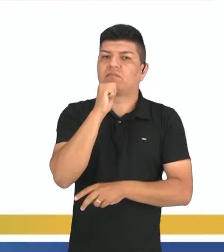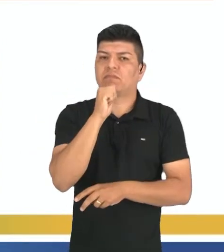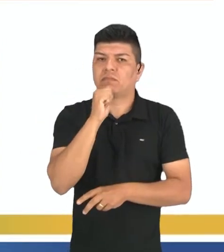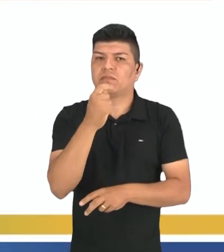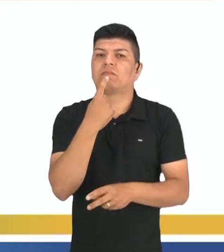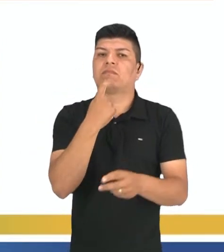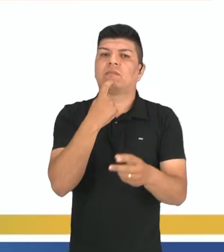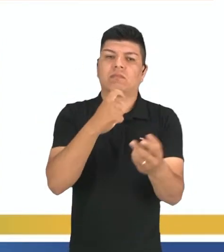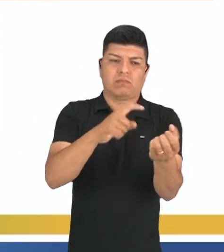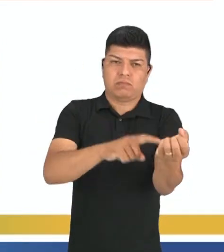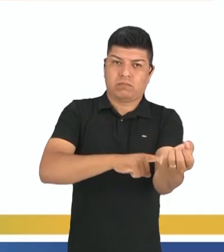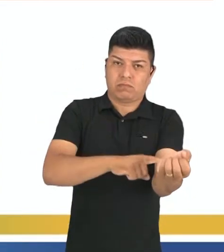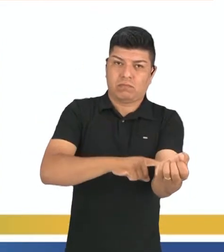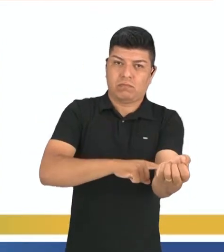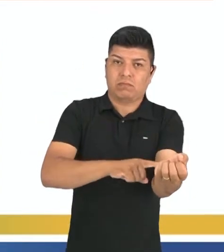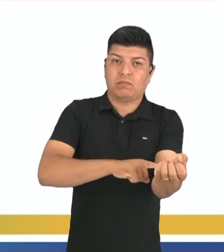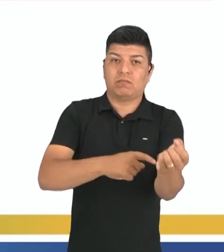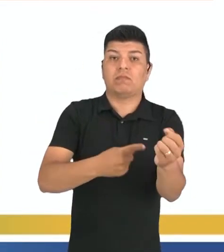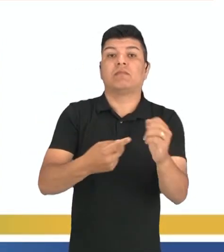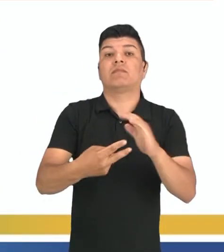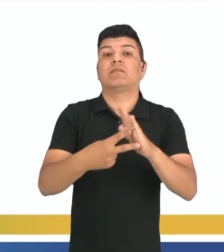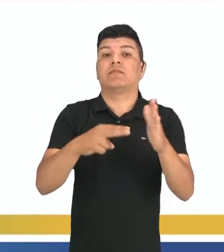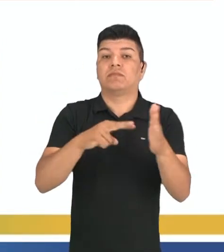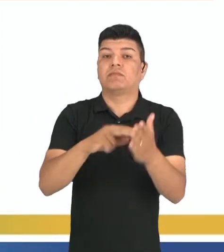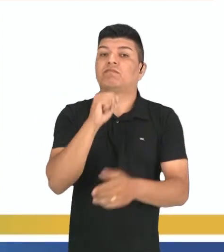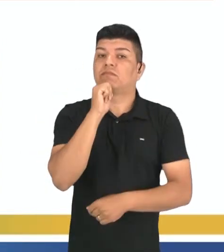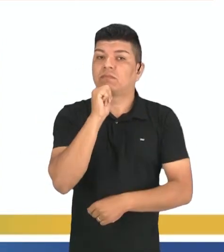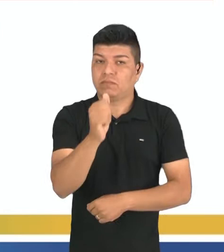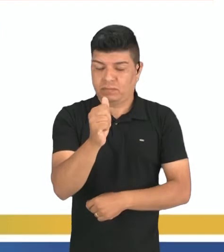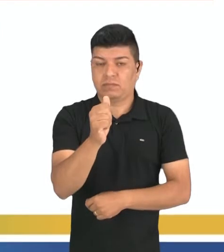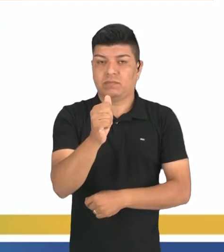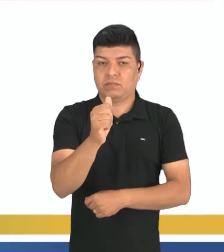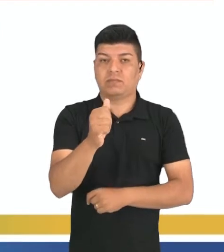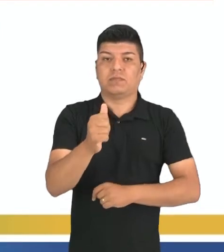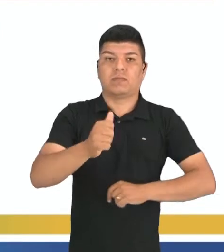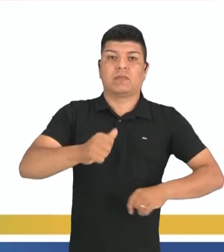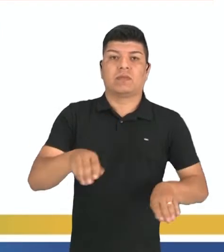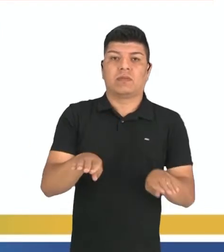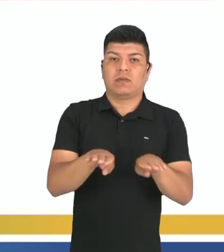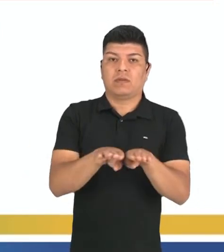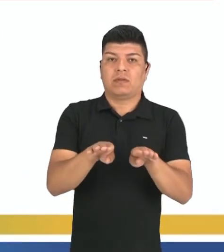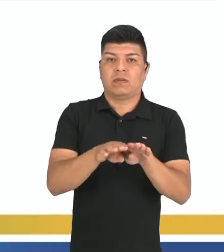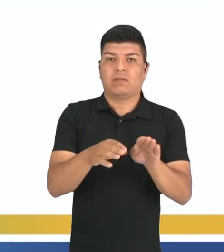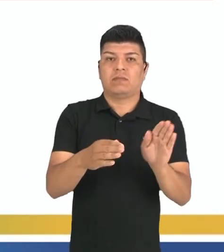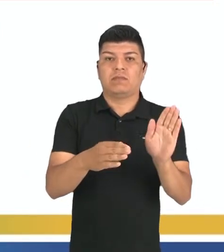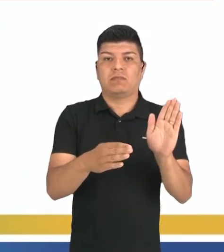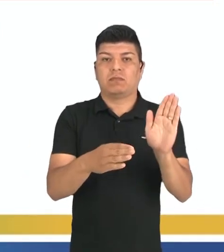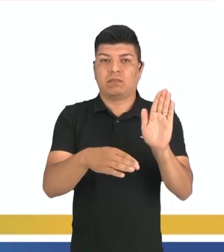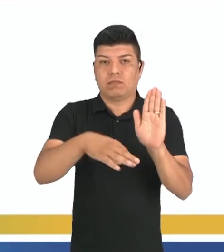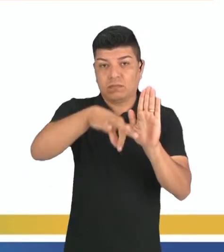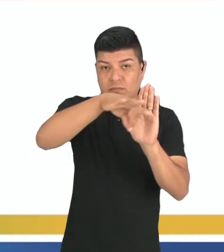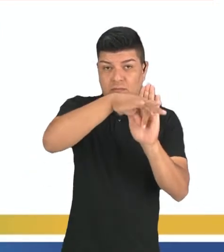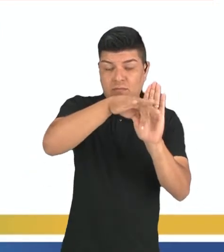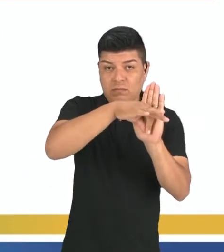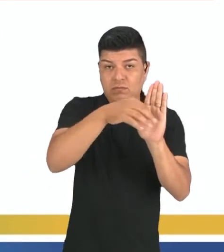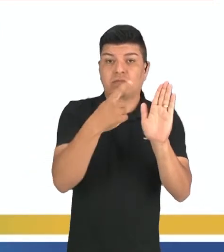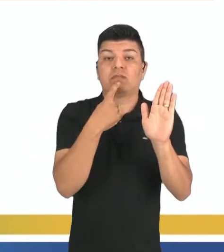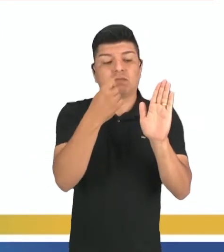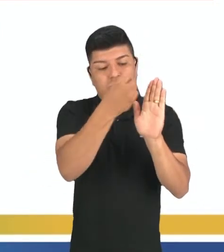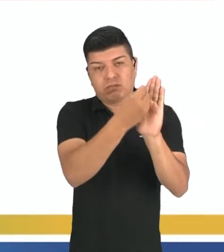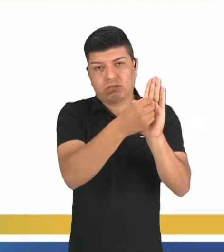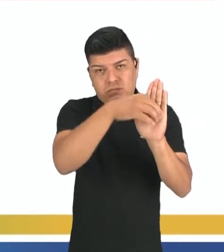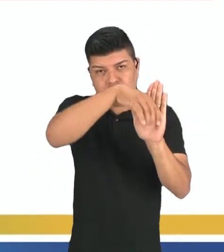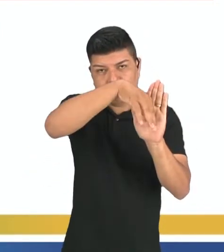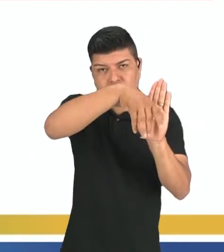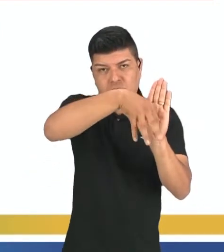de menstruação. Essa menstruação ela está relacionada com a descamação do endométrio, que é a camada mais